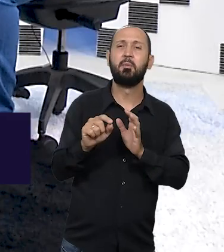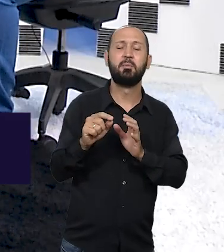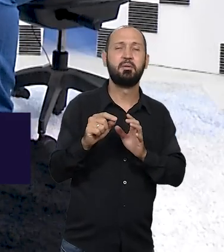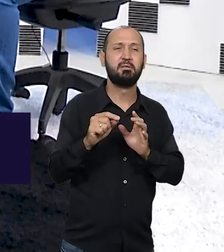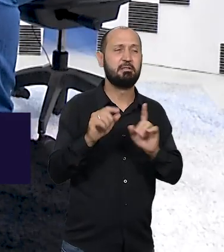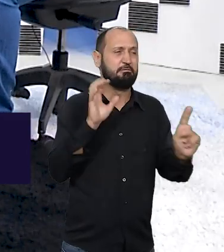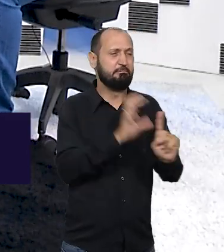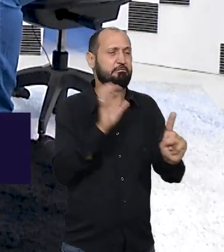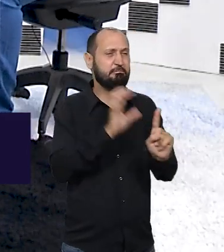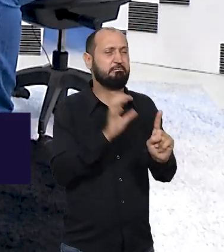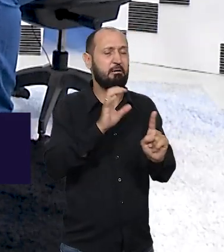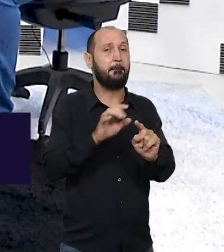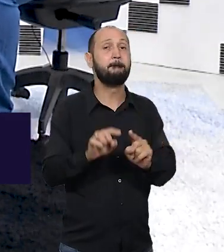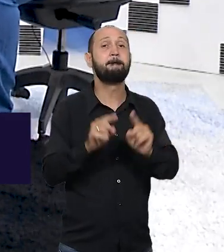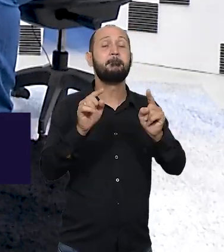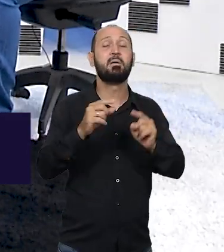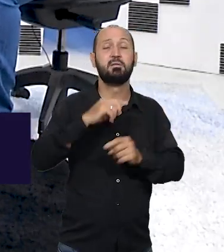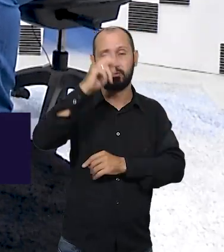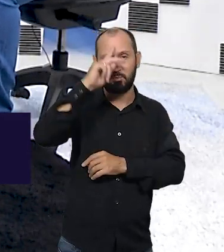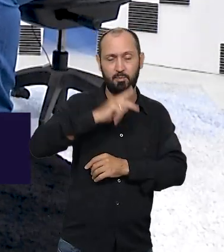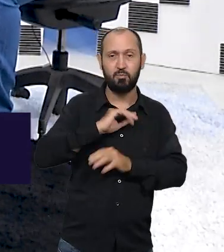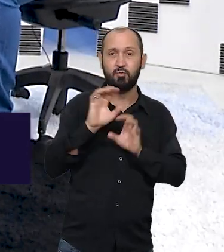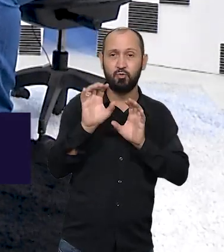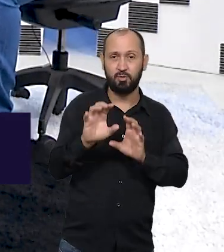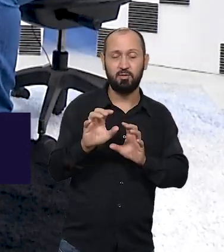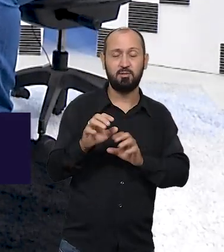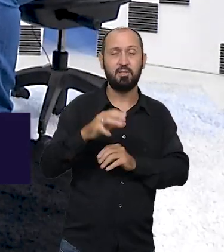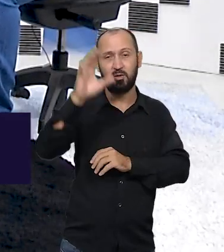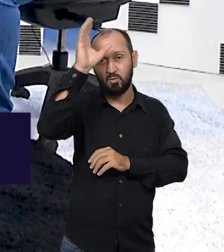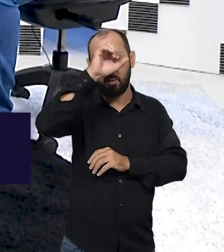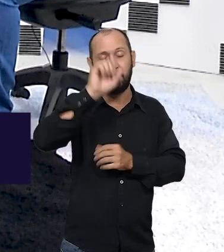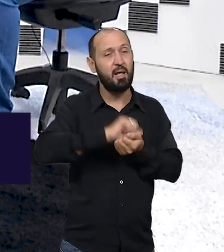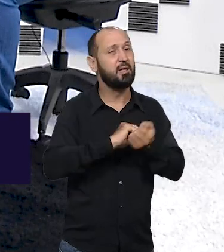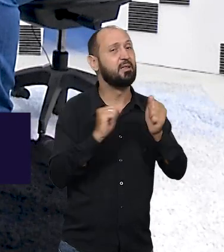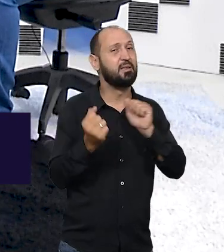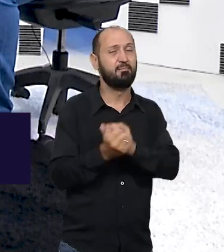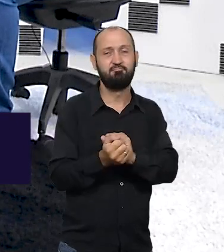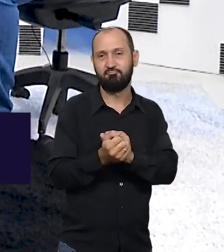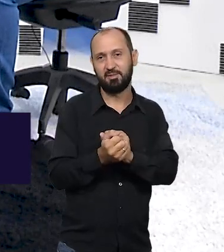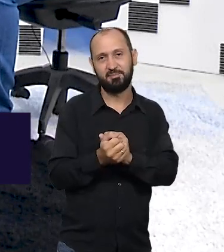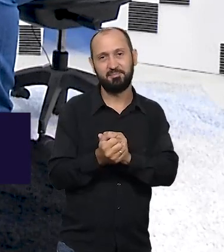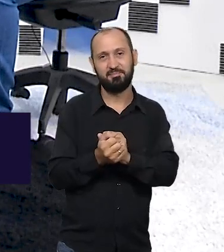dele, que ele não aprendeu a se adaptar diante dessa situação, é que causam vários